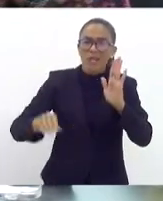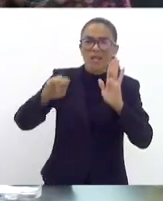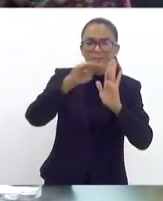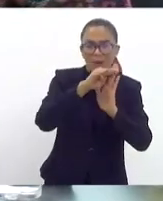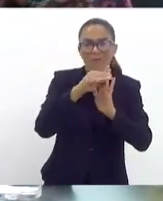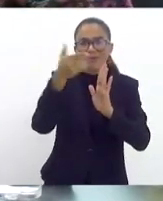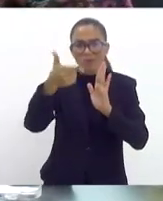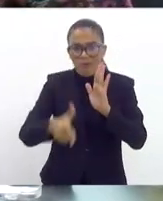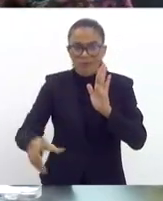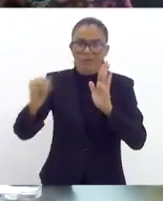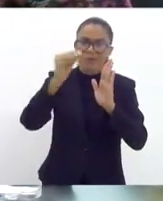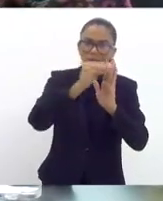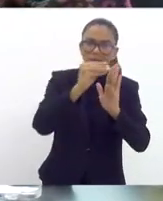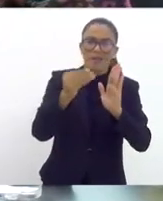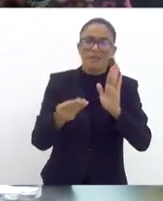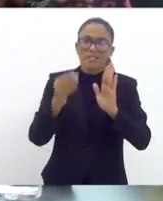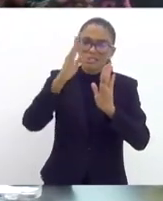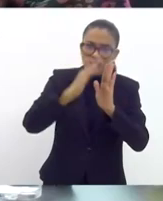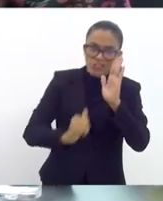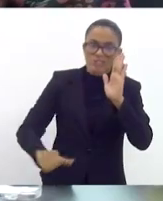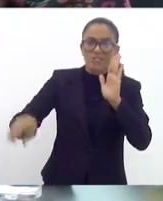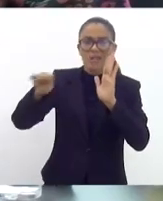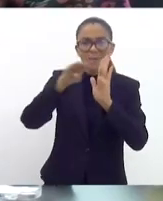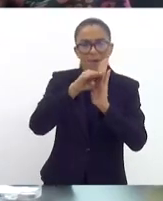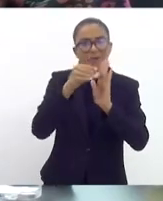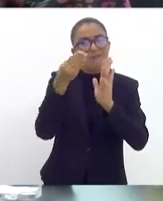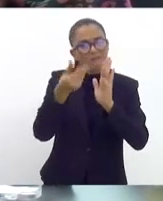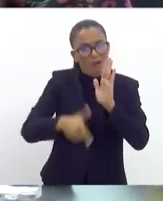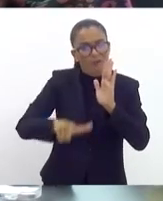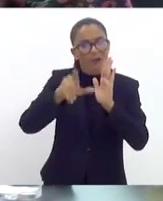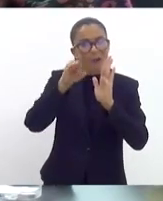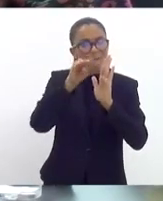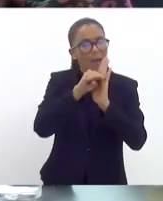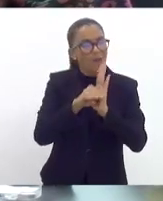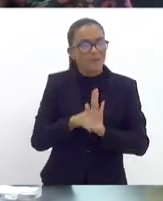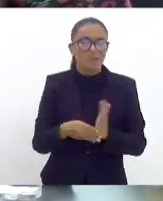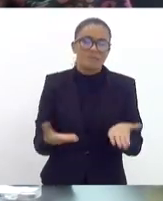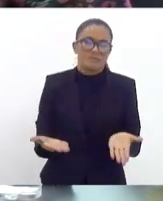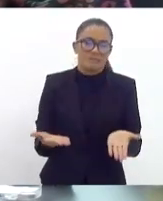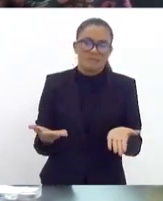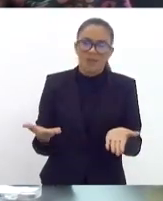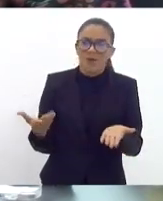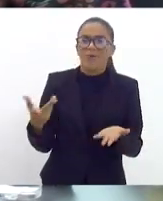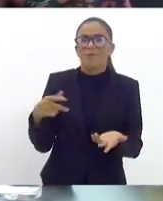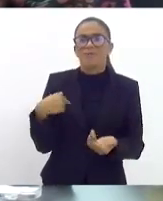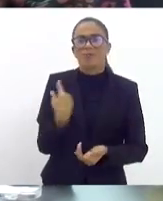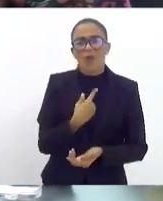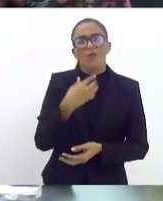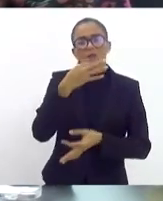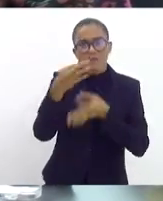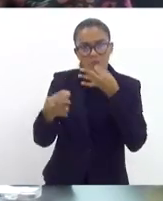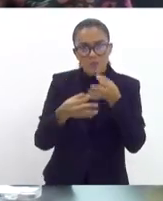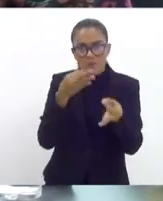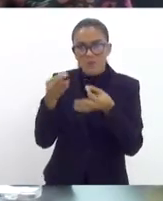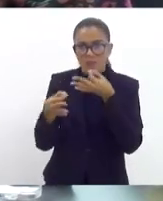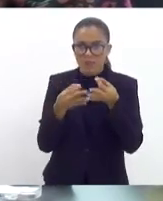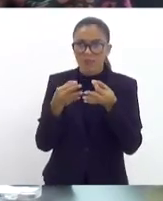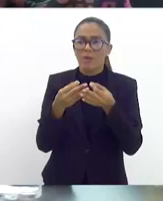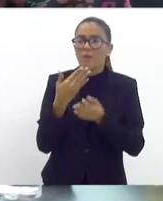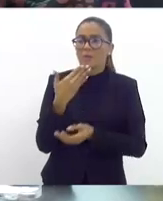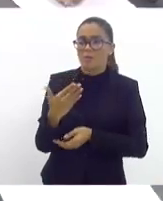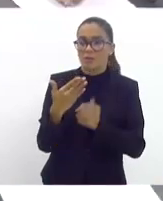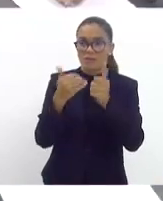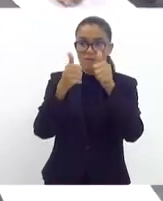eu sugiro que não temos um grupo de trabalho eu me coloco à disposição para o debate a minha sugestão aqui é o seguinte como eu eu pedi